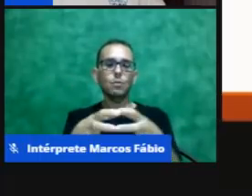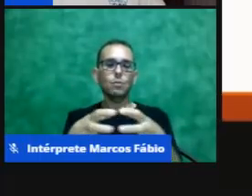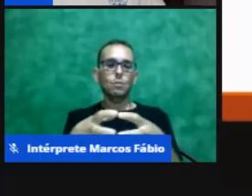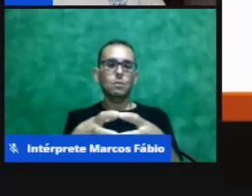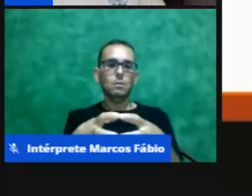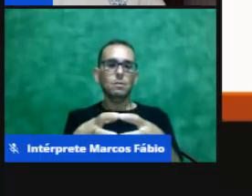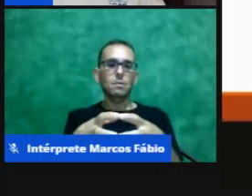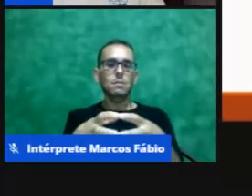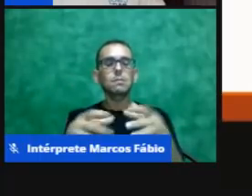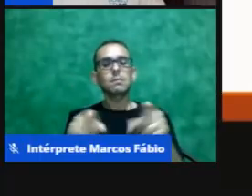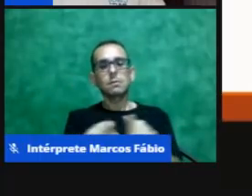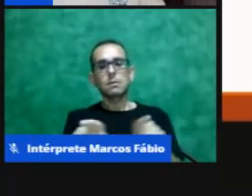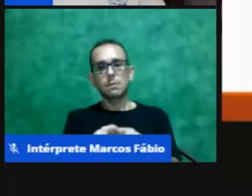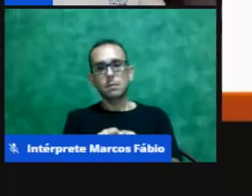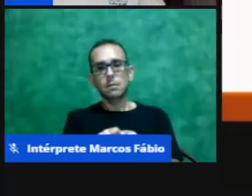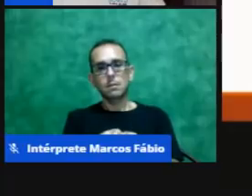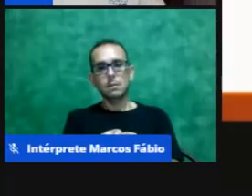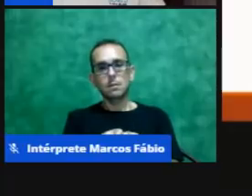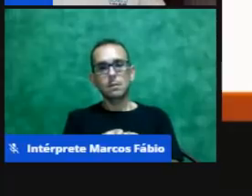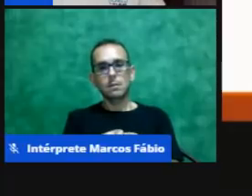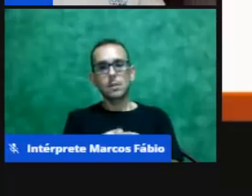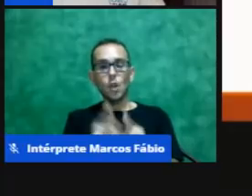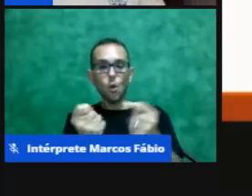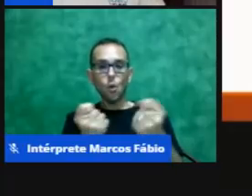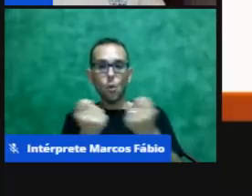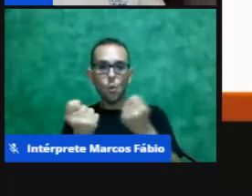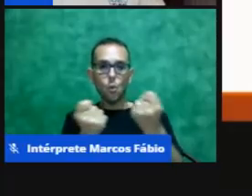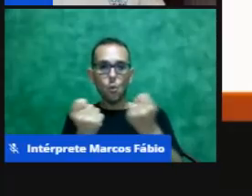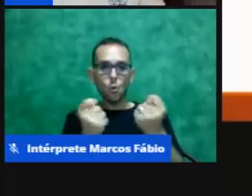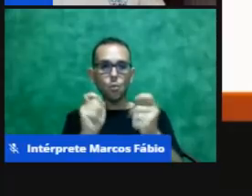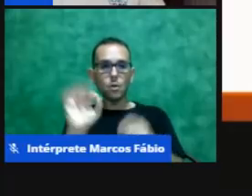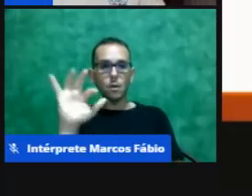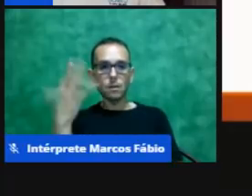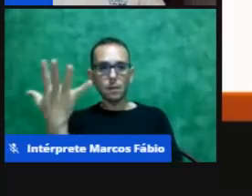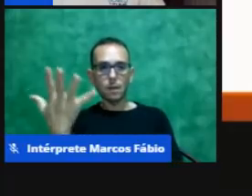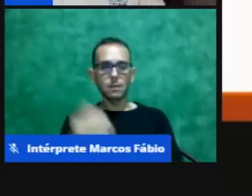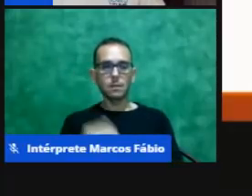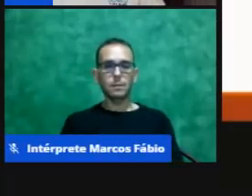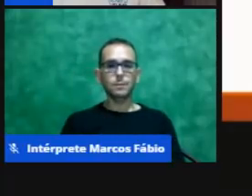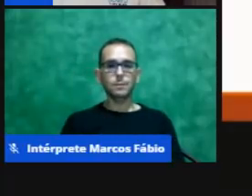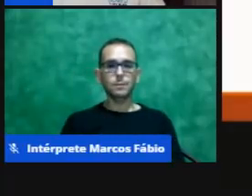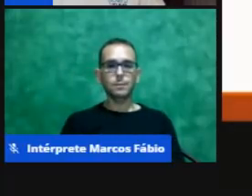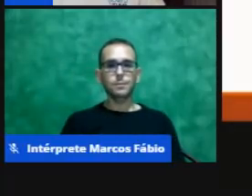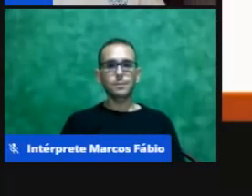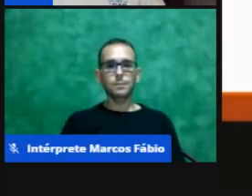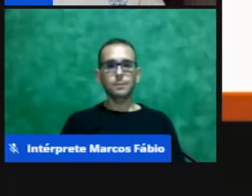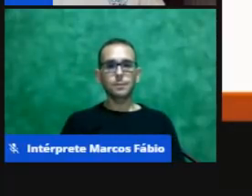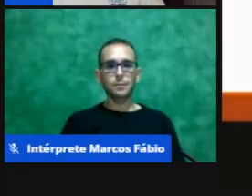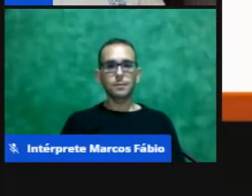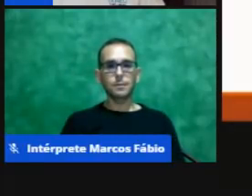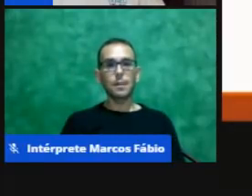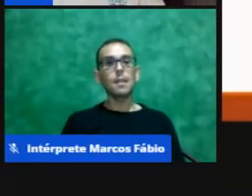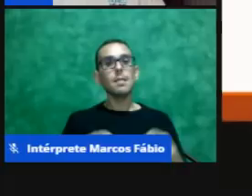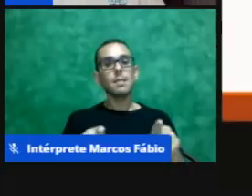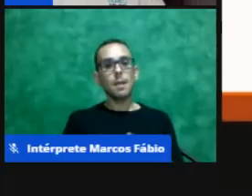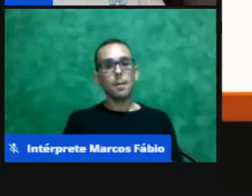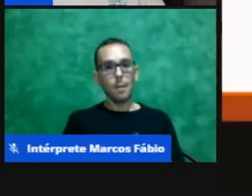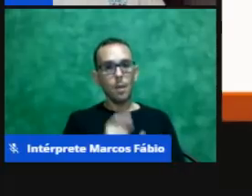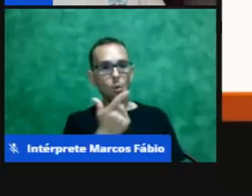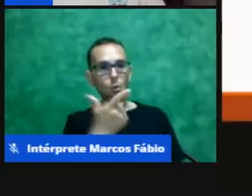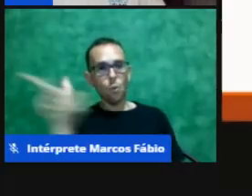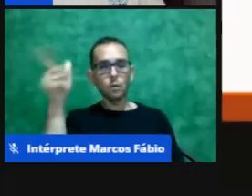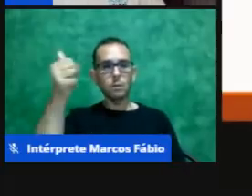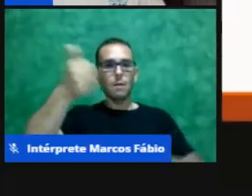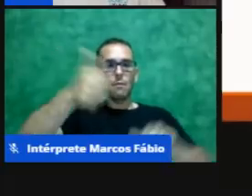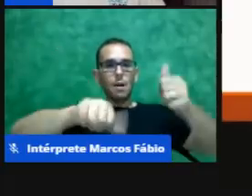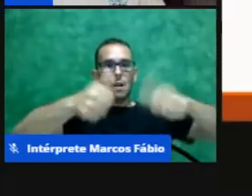ter um controle ali do que está acontecendo, tá bom? E aí, como outro instrumento de